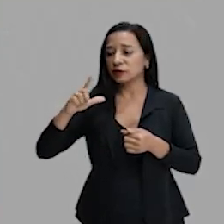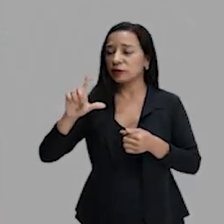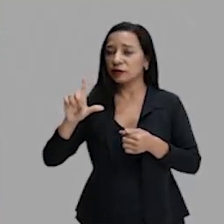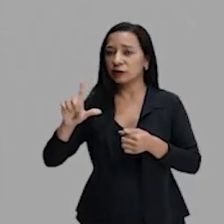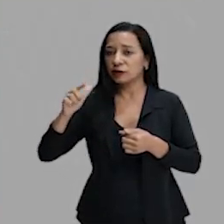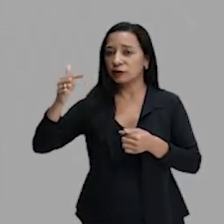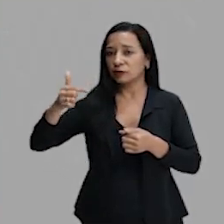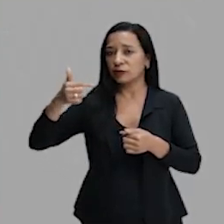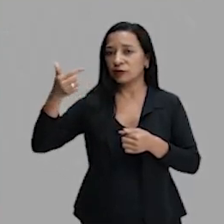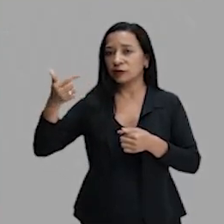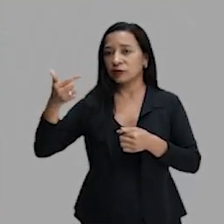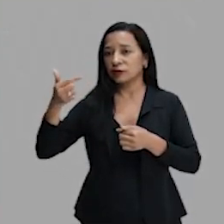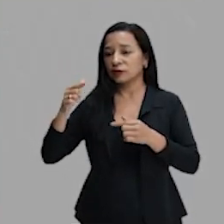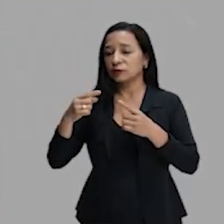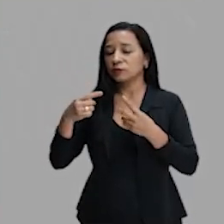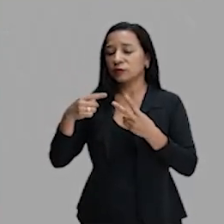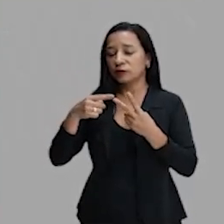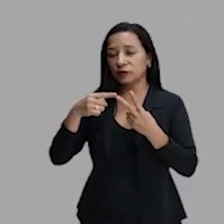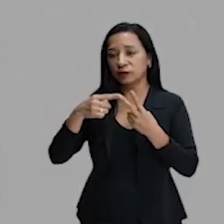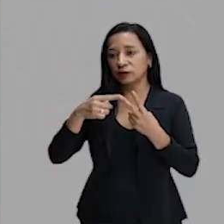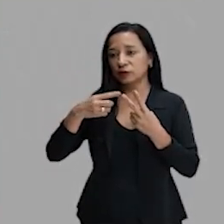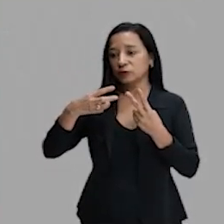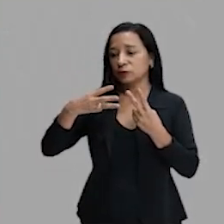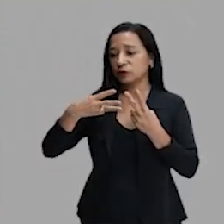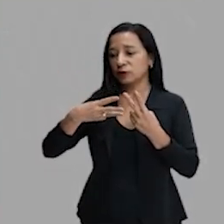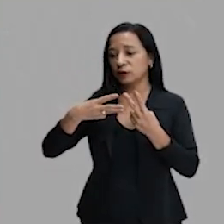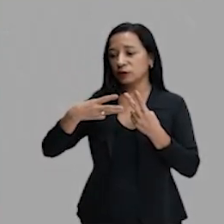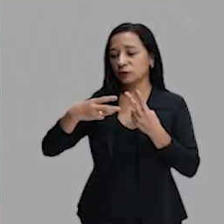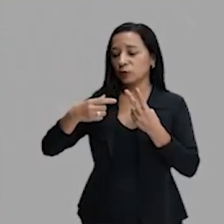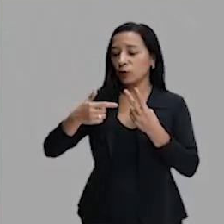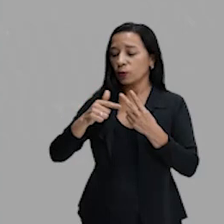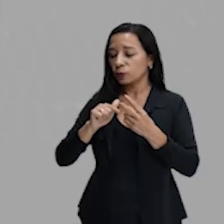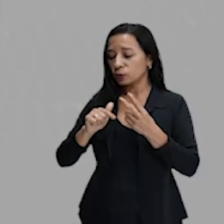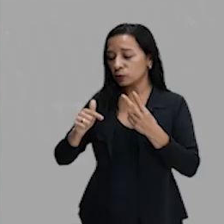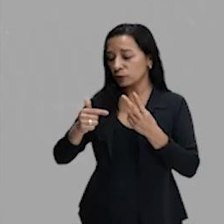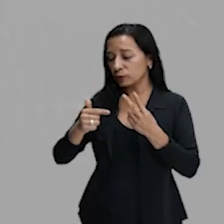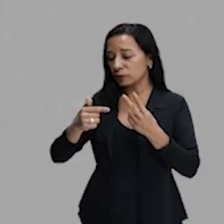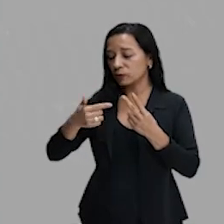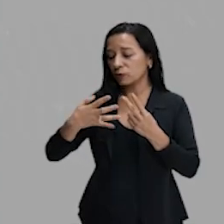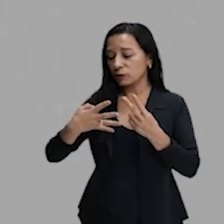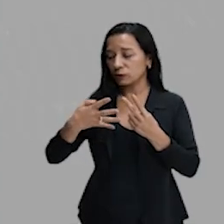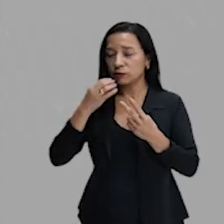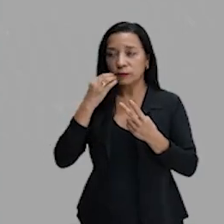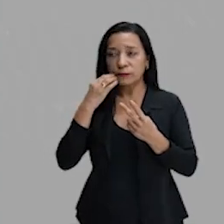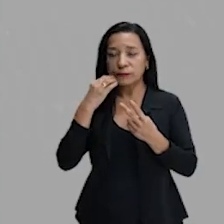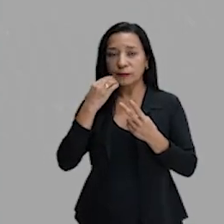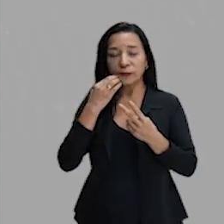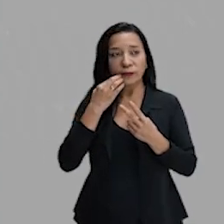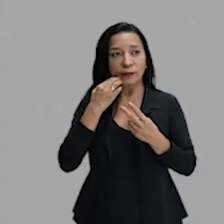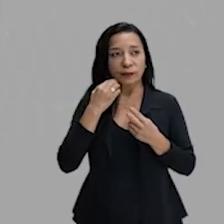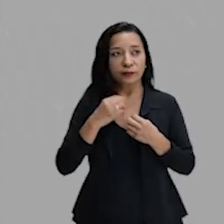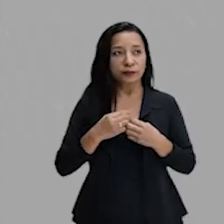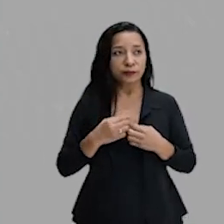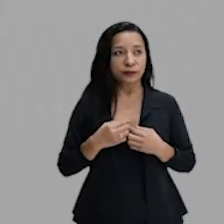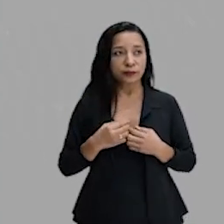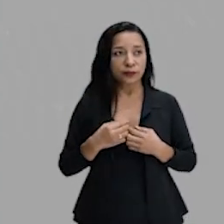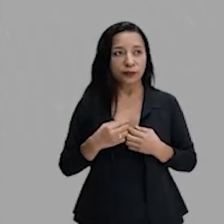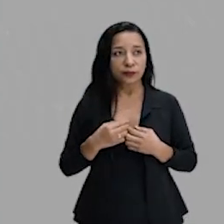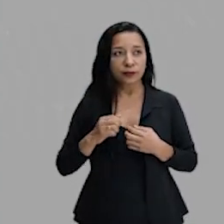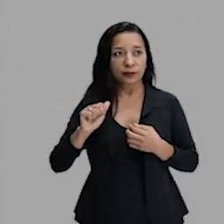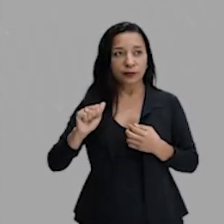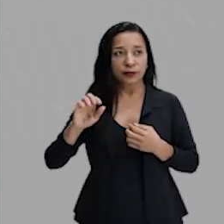área vamos calcular primeiro a área da base vai ser igual a 6 vez o lado ao